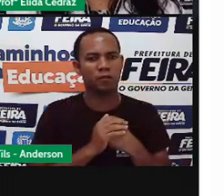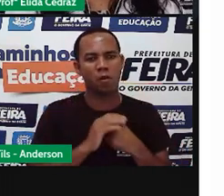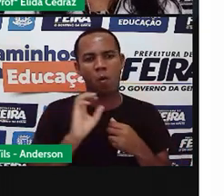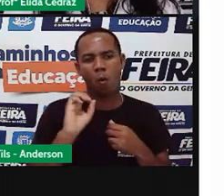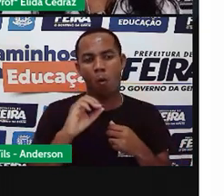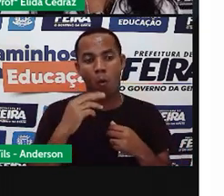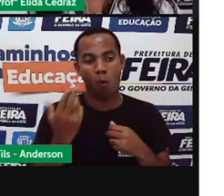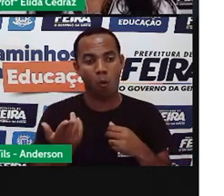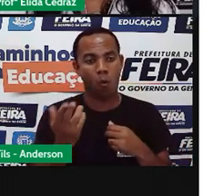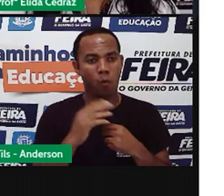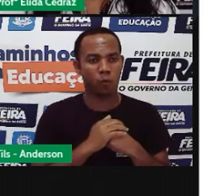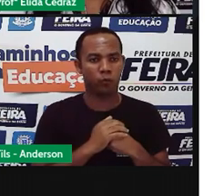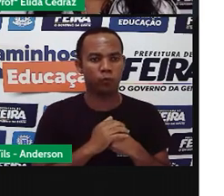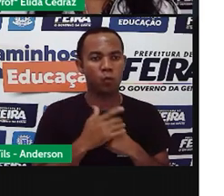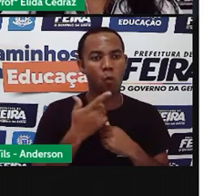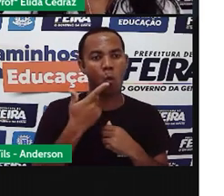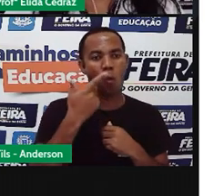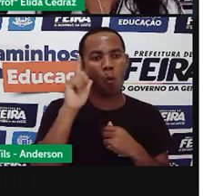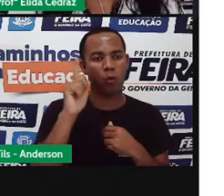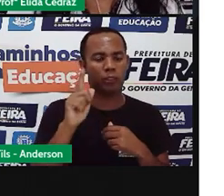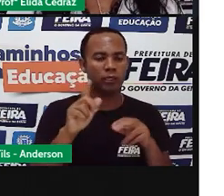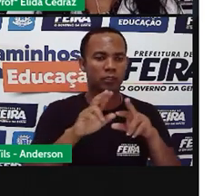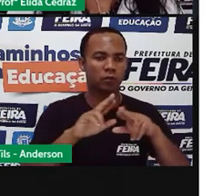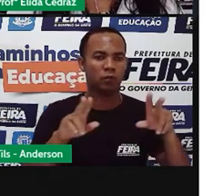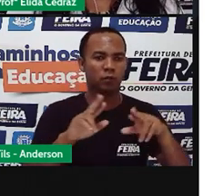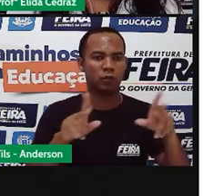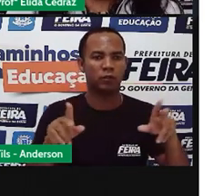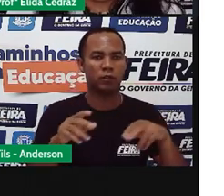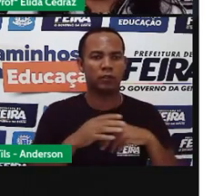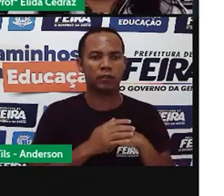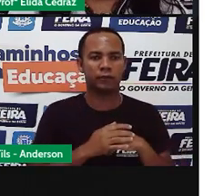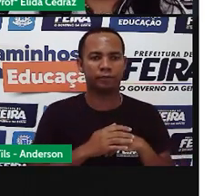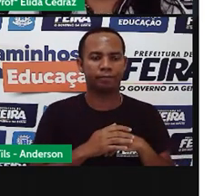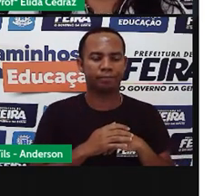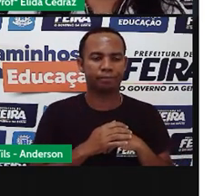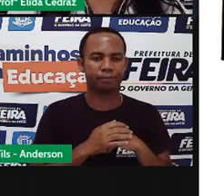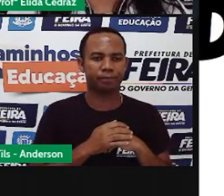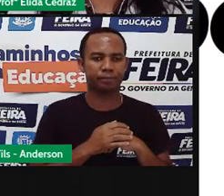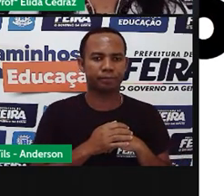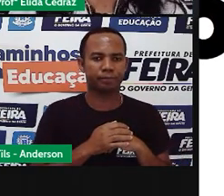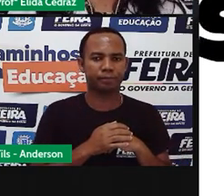eles resistem a um outro objeto de um outro material.